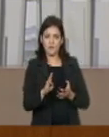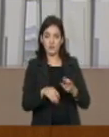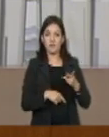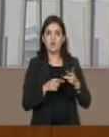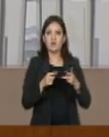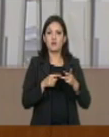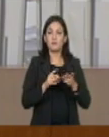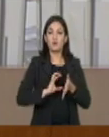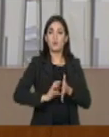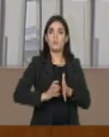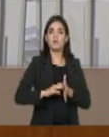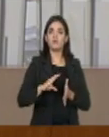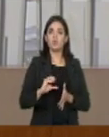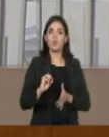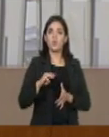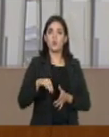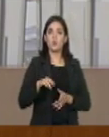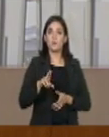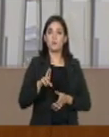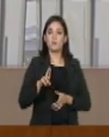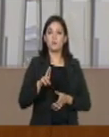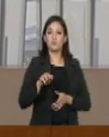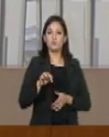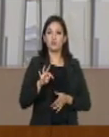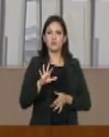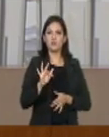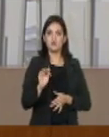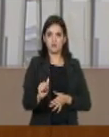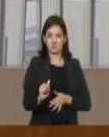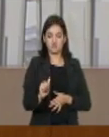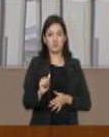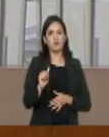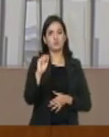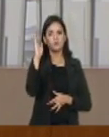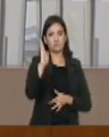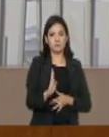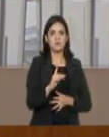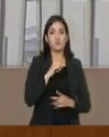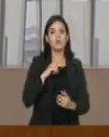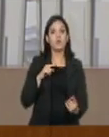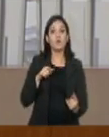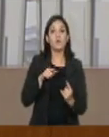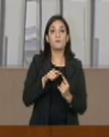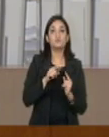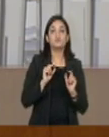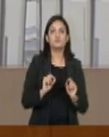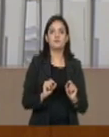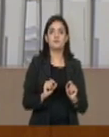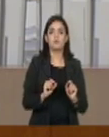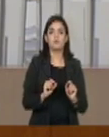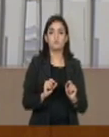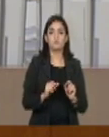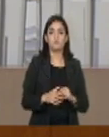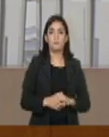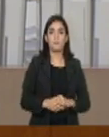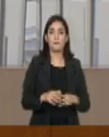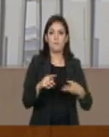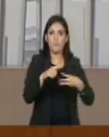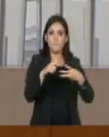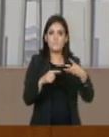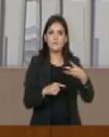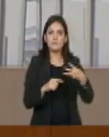Partido Comunista do Brasil, com o objetivo comum de que